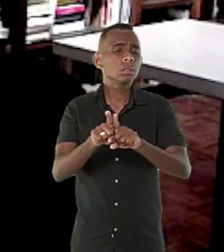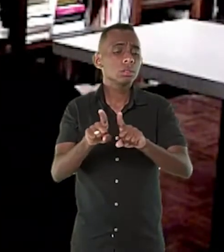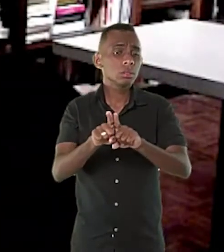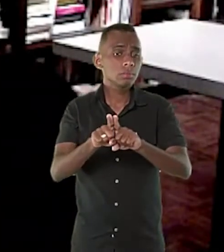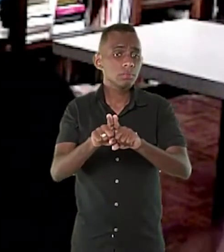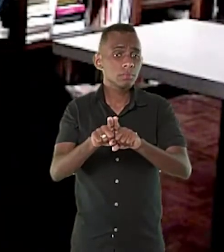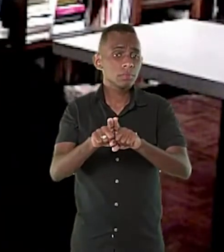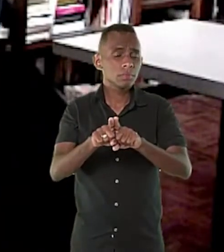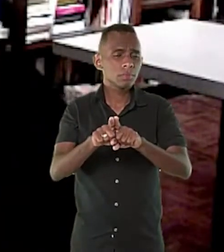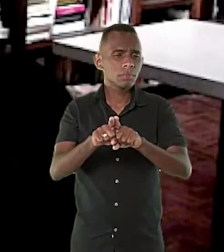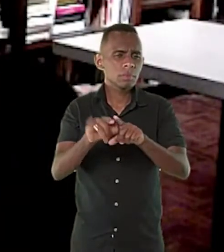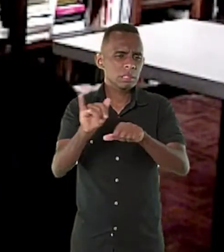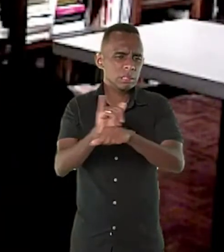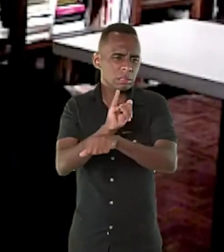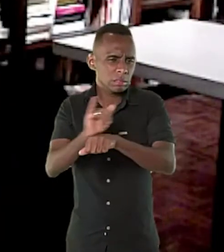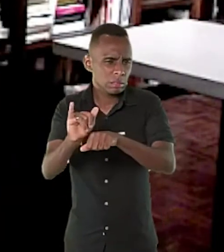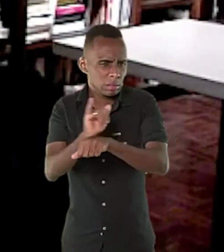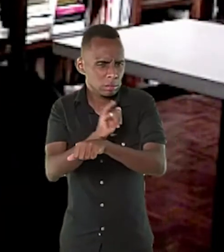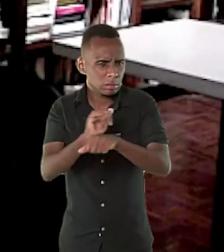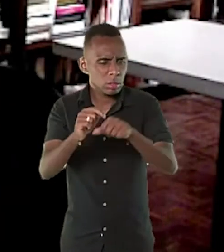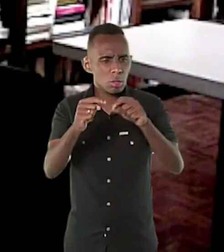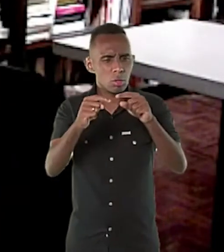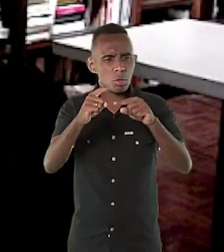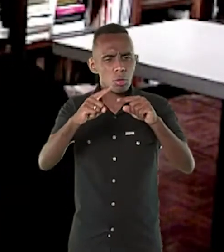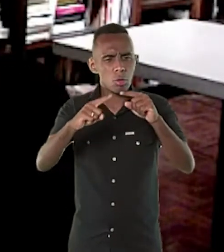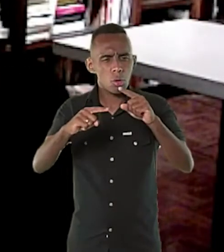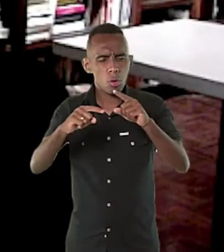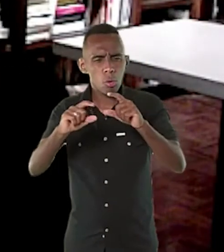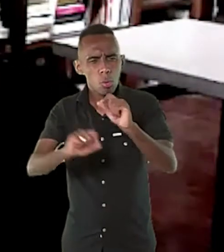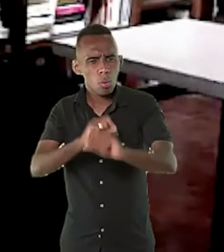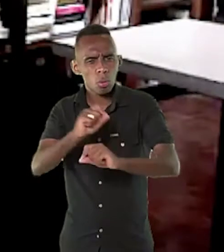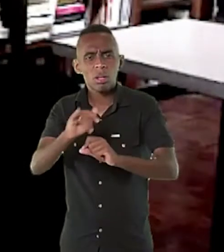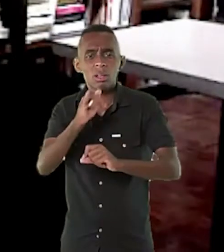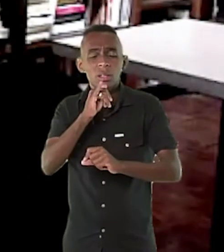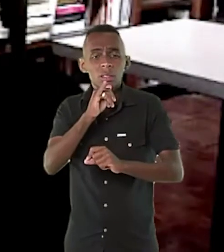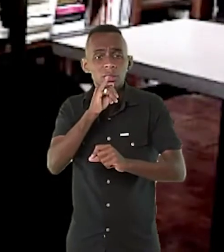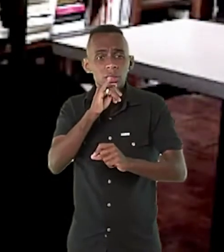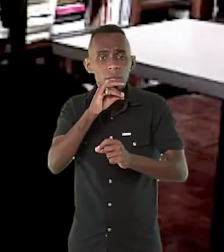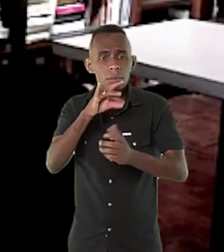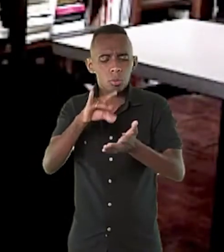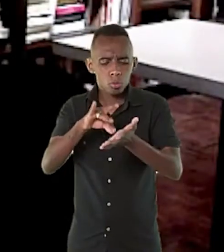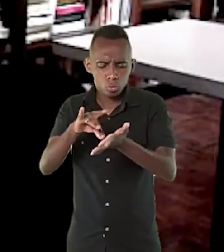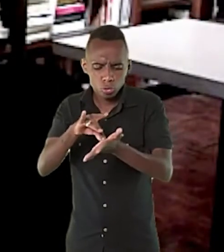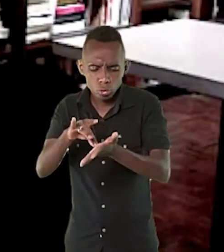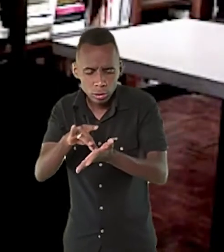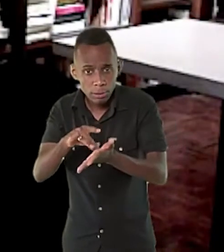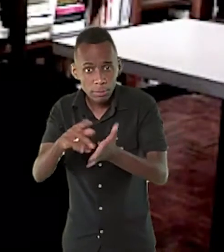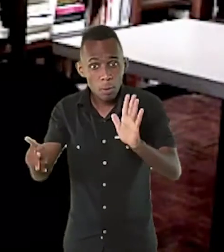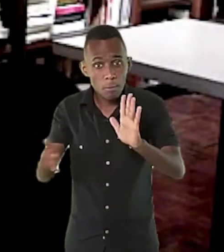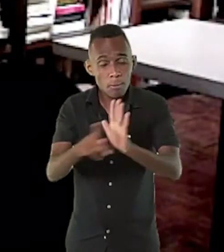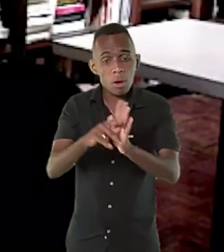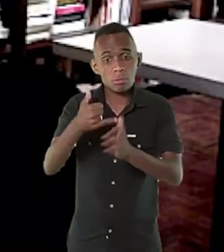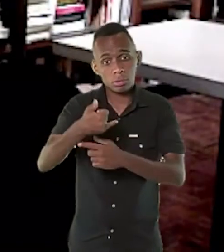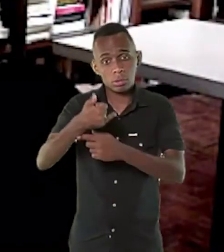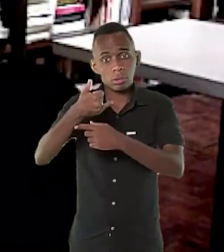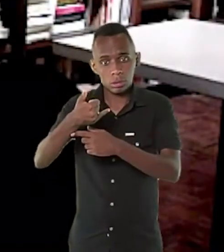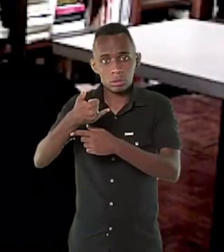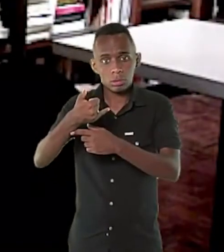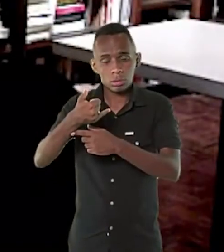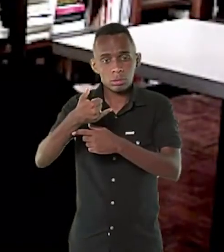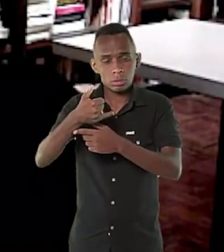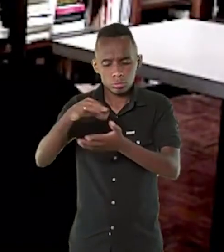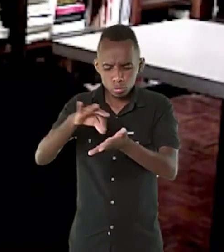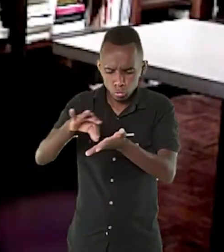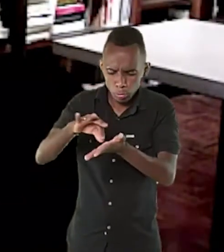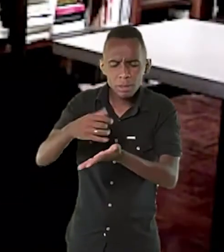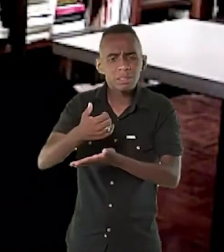de dispositivos como o GPS do nosso celular. No controle da pandemia, quando os estados,